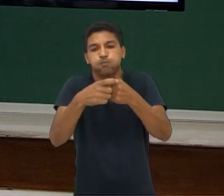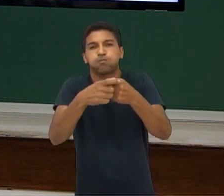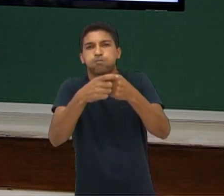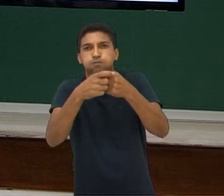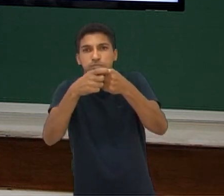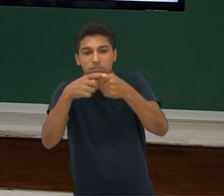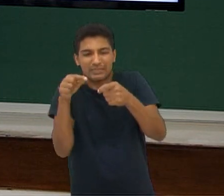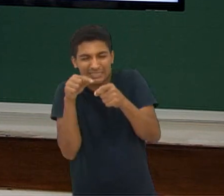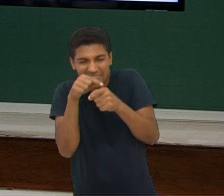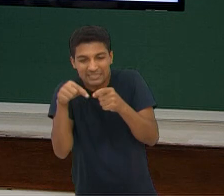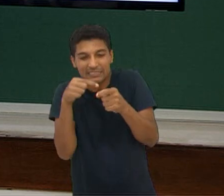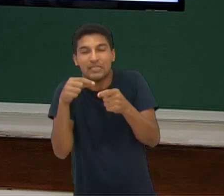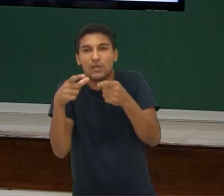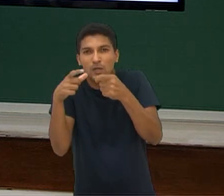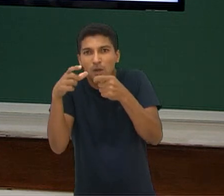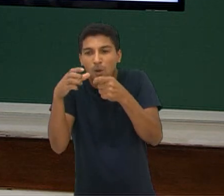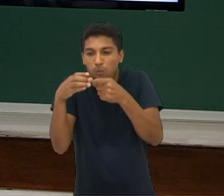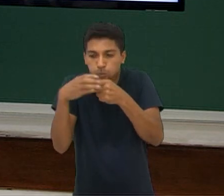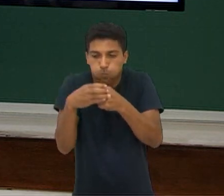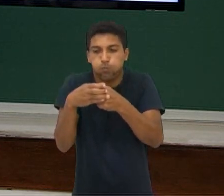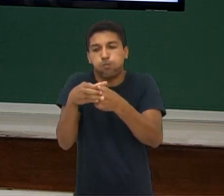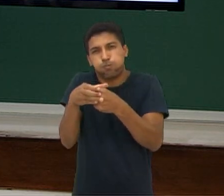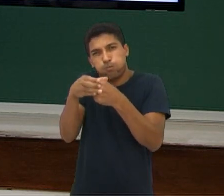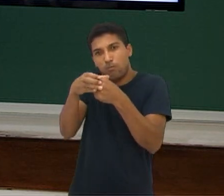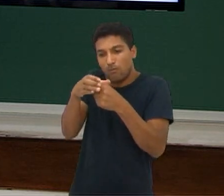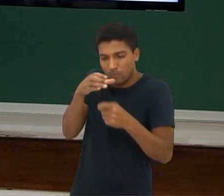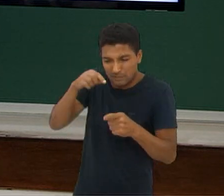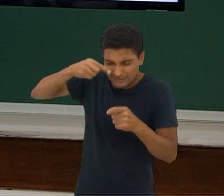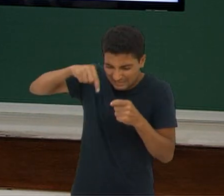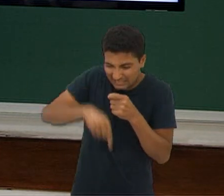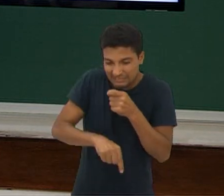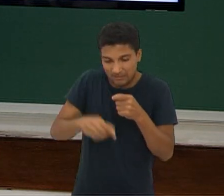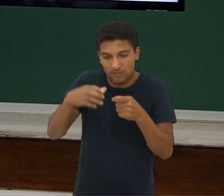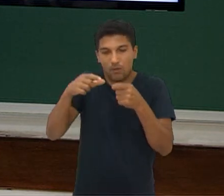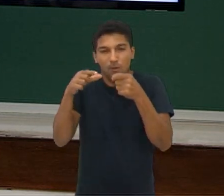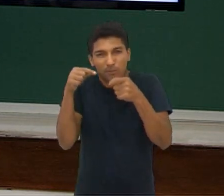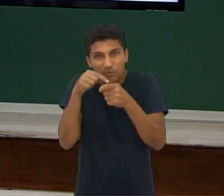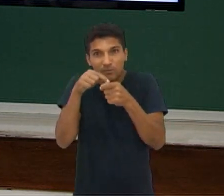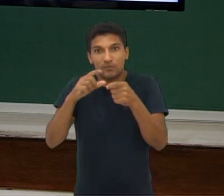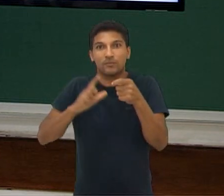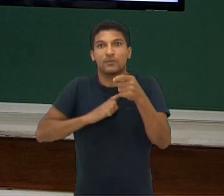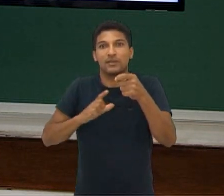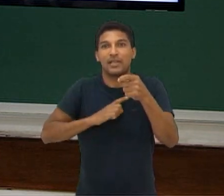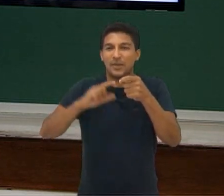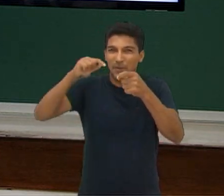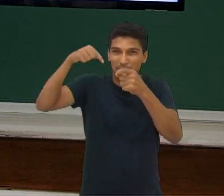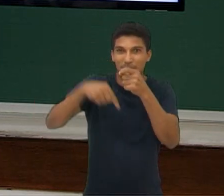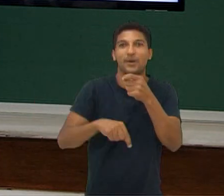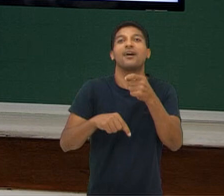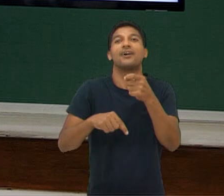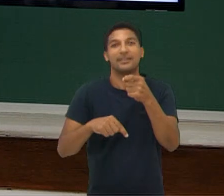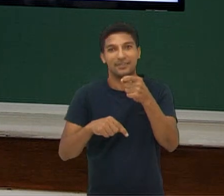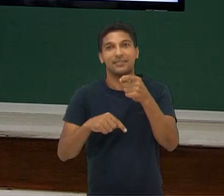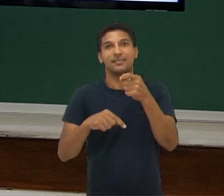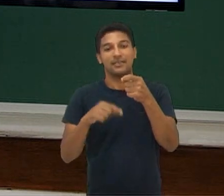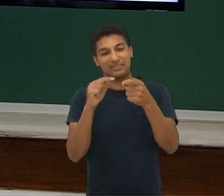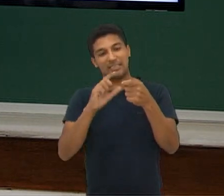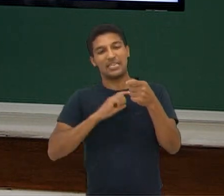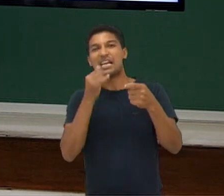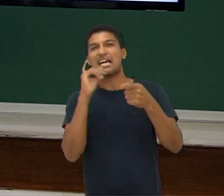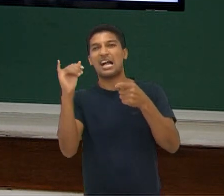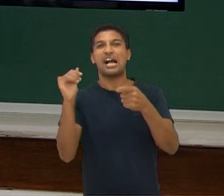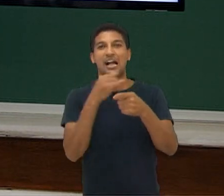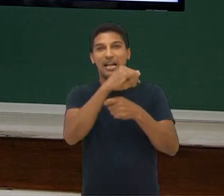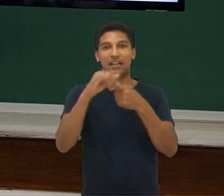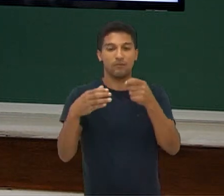no centro do átomo, né? O negócio é mais a fundo mesmo, literalmente é mais fundo o... É, já ouviu falar lá,